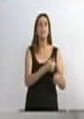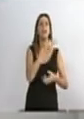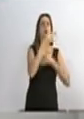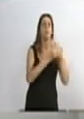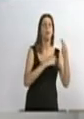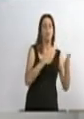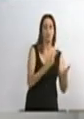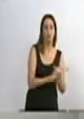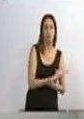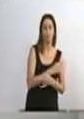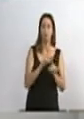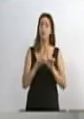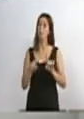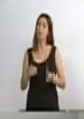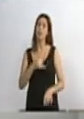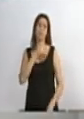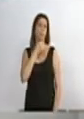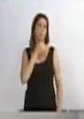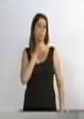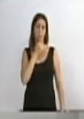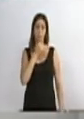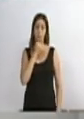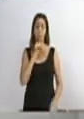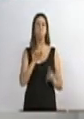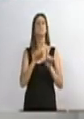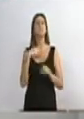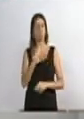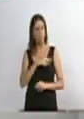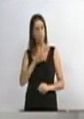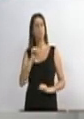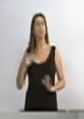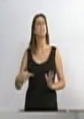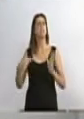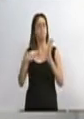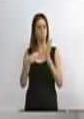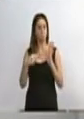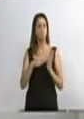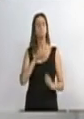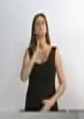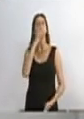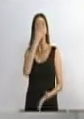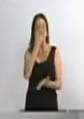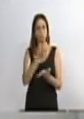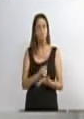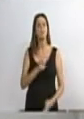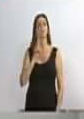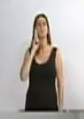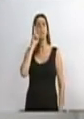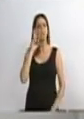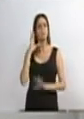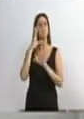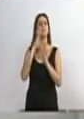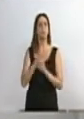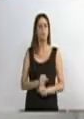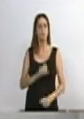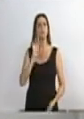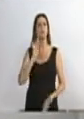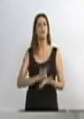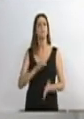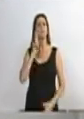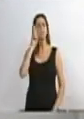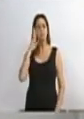É lamentável, mas nós vamos denunciar, porque vai ficar registrado na história, vai